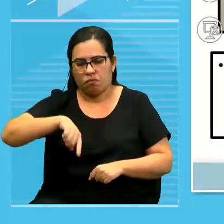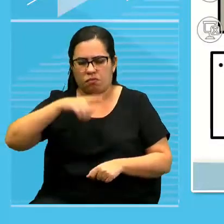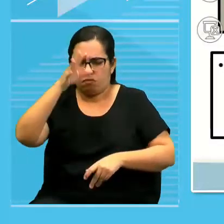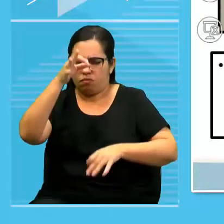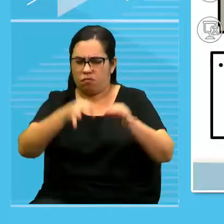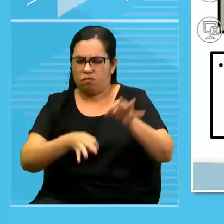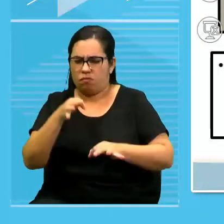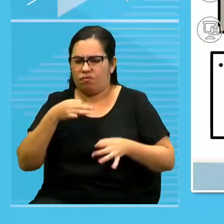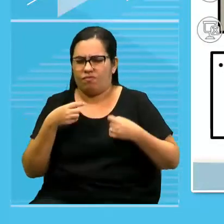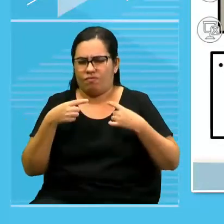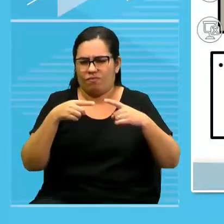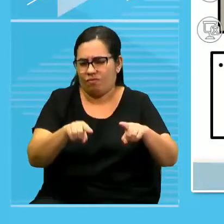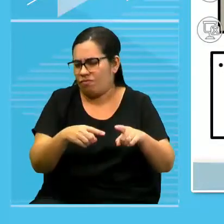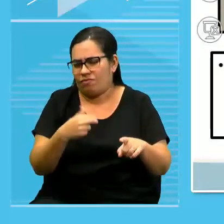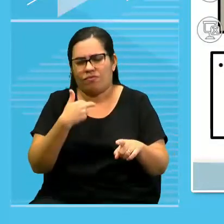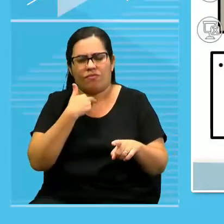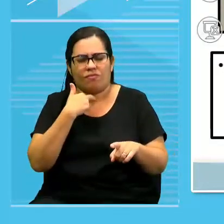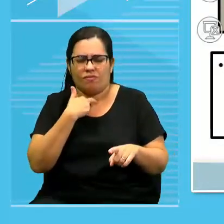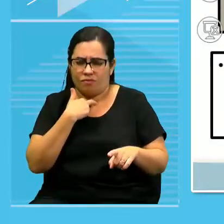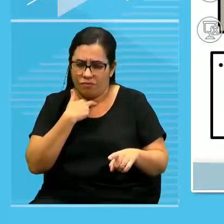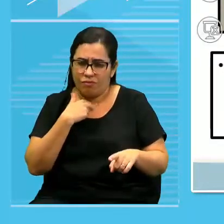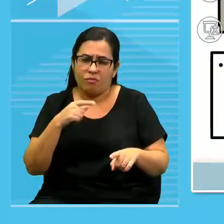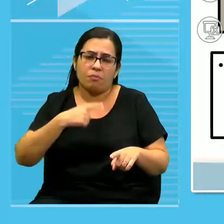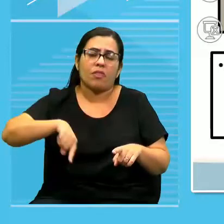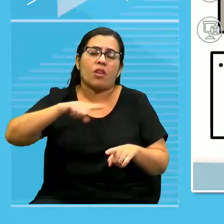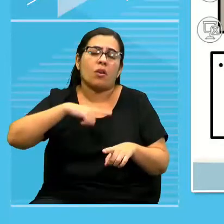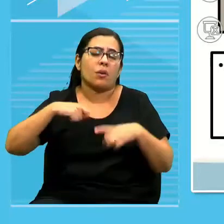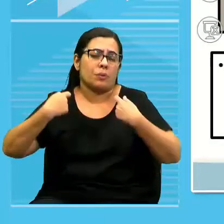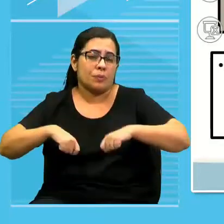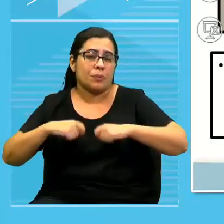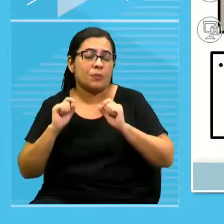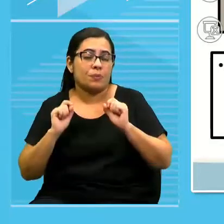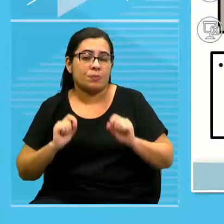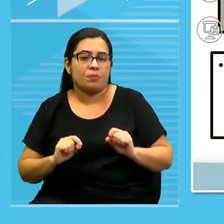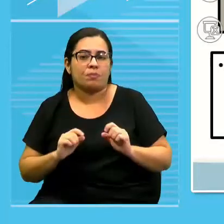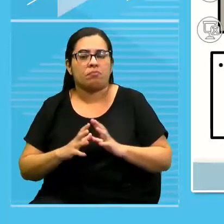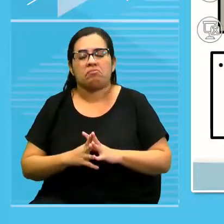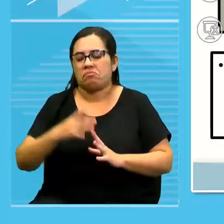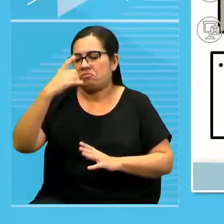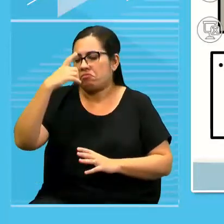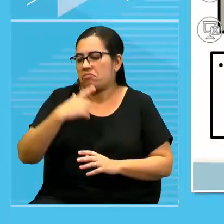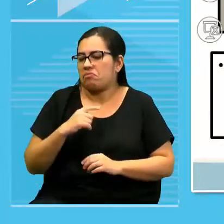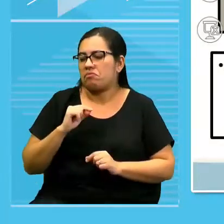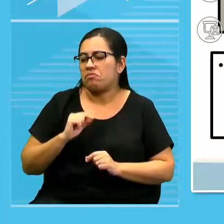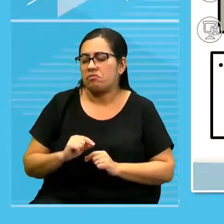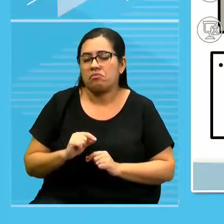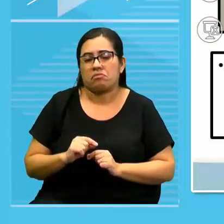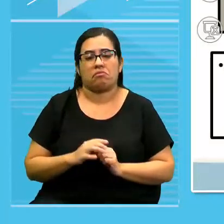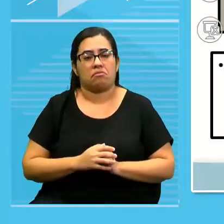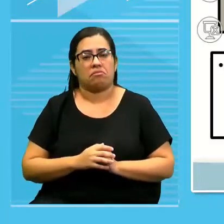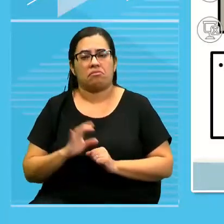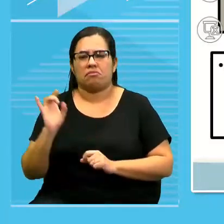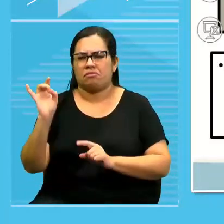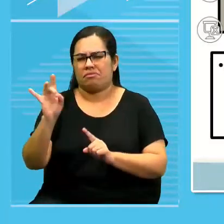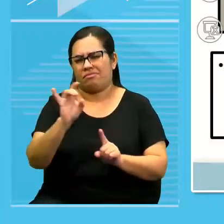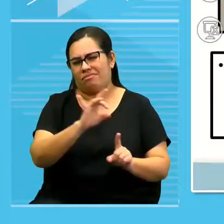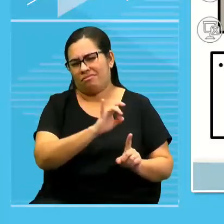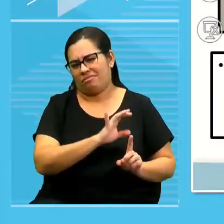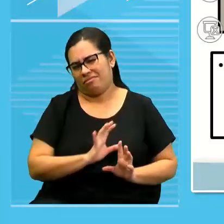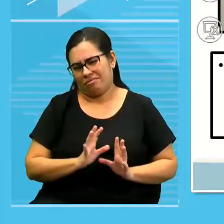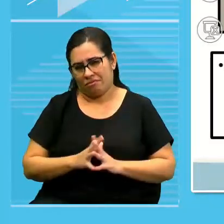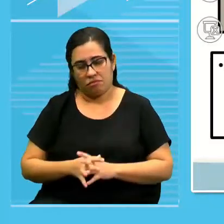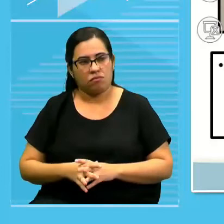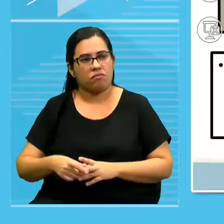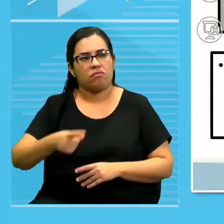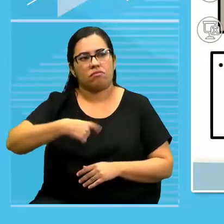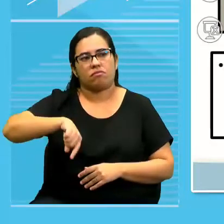é por isso também que a gente deve aqui ó a gente aprende a ser a ser quem nós somos né